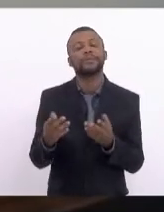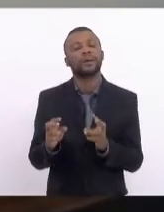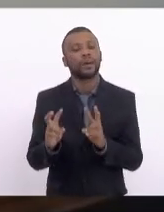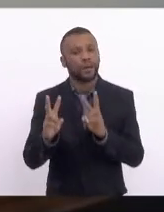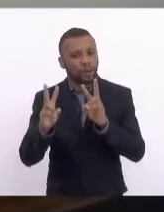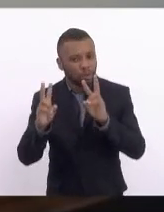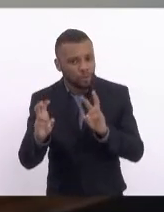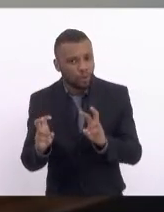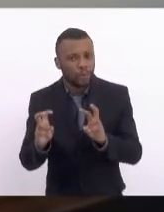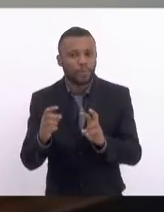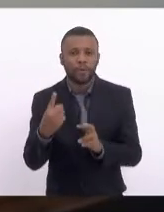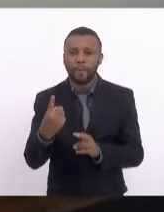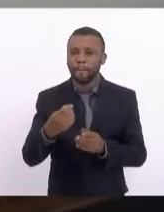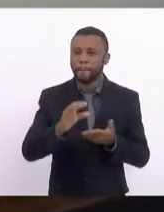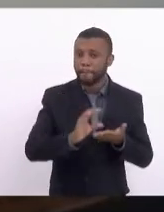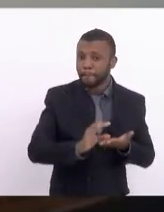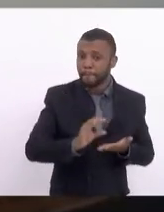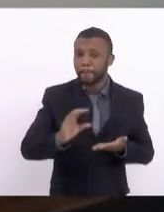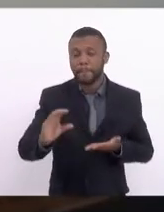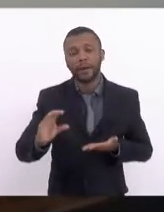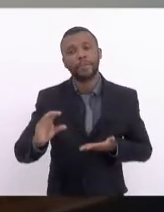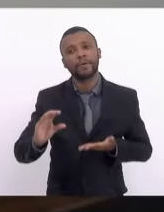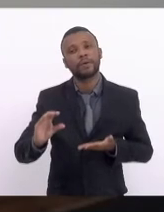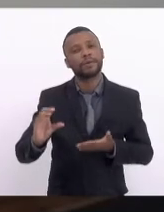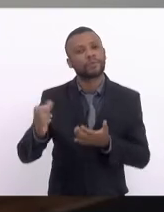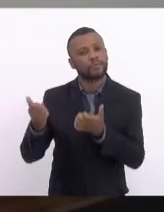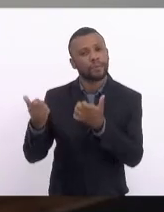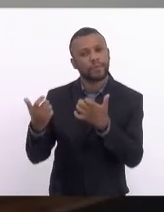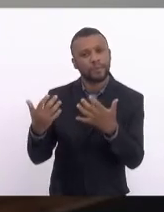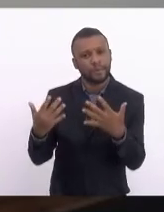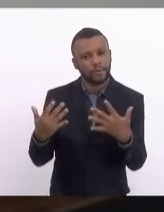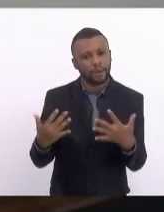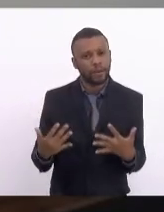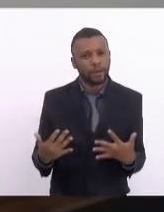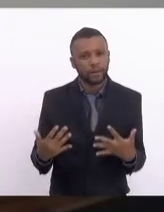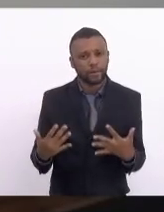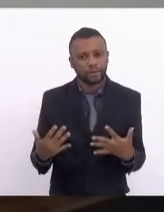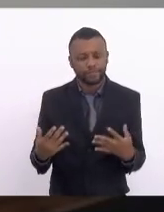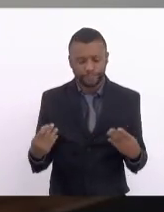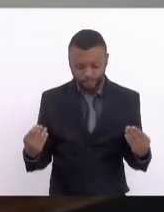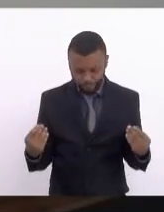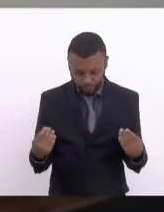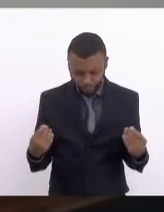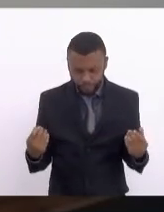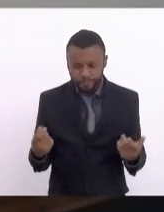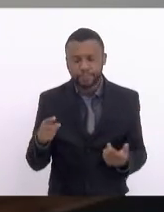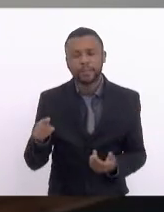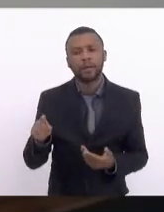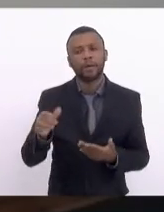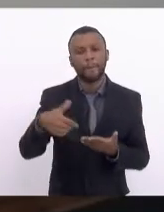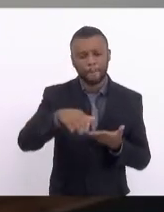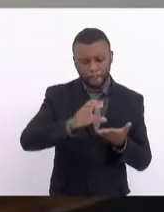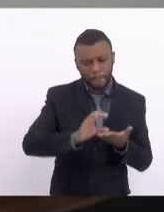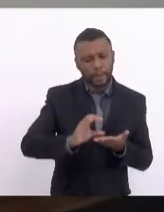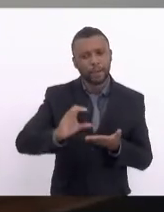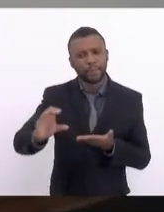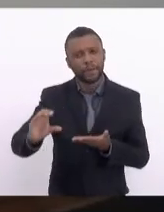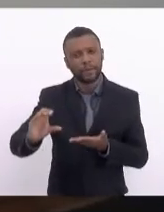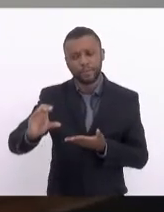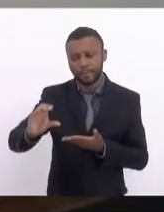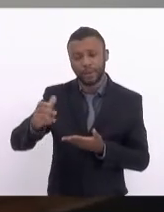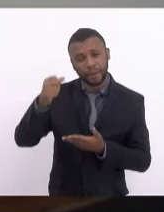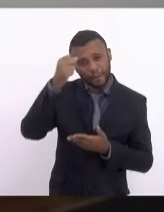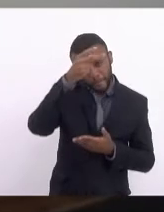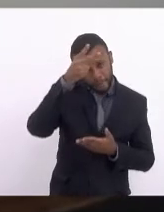de um pagamento efetuado pela Prefeitura de